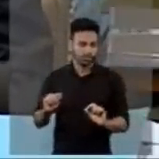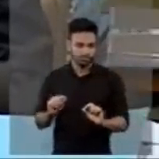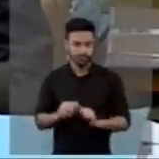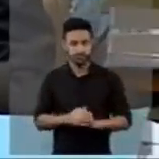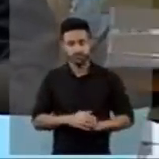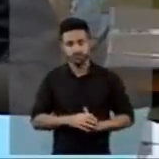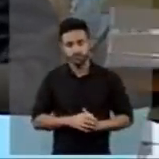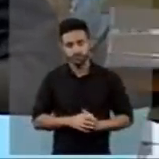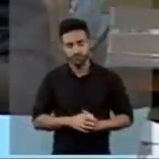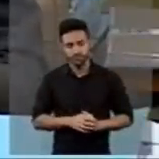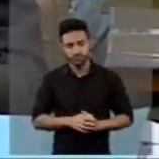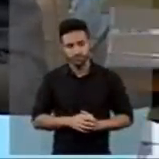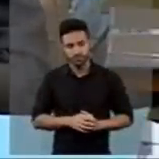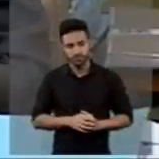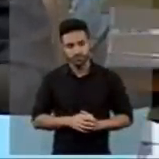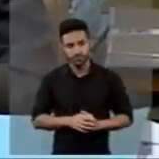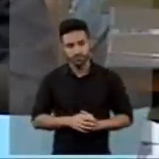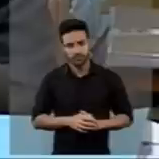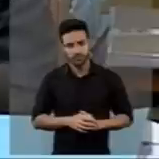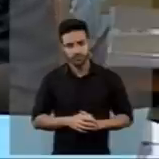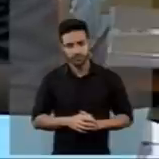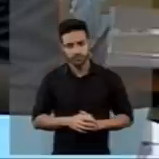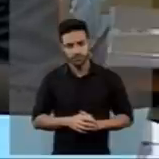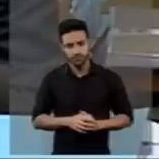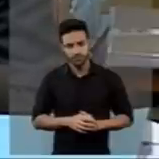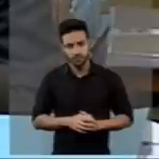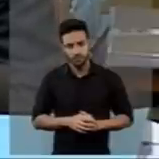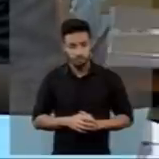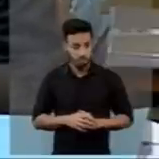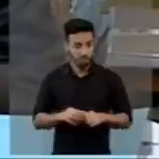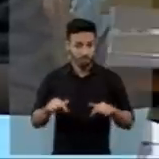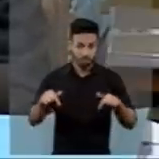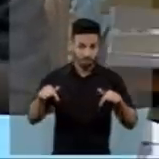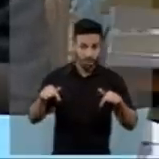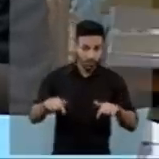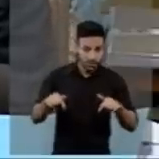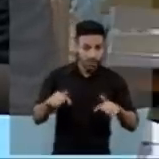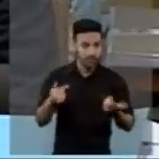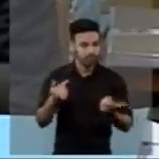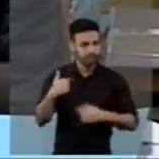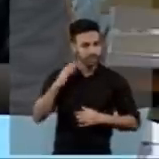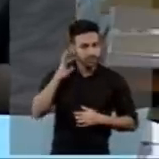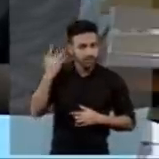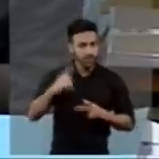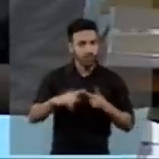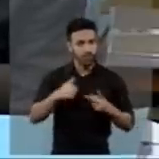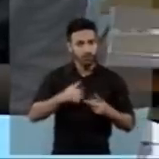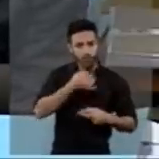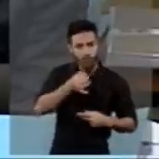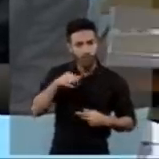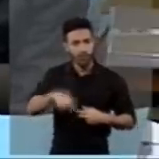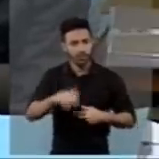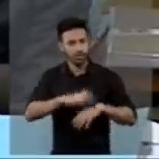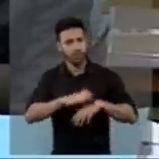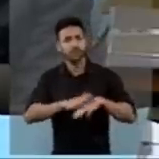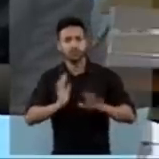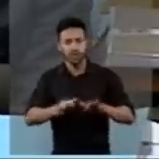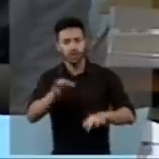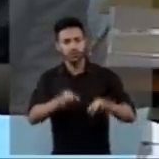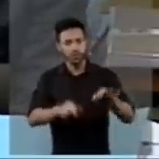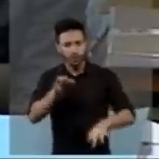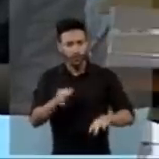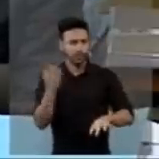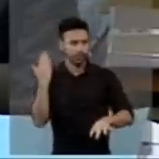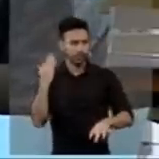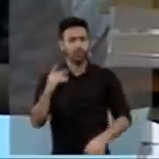obstante, entenda como esta Corte vem entendendo e reafirmou no julgamento plenário do